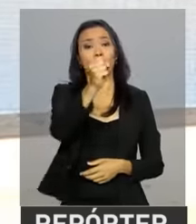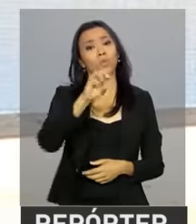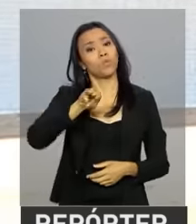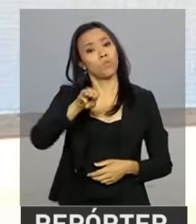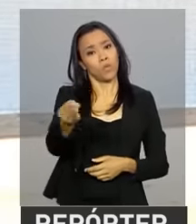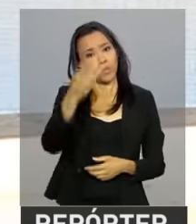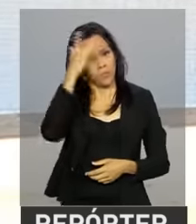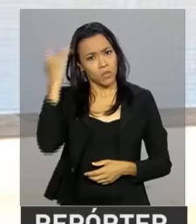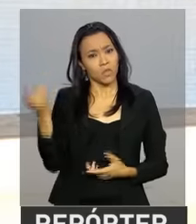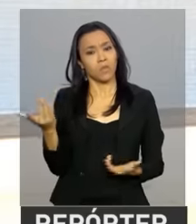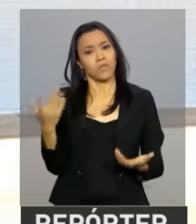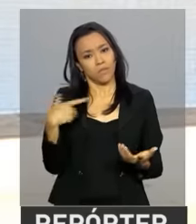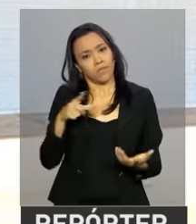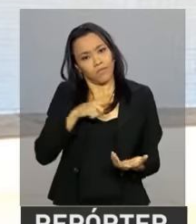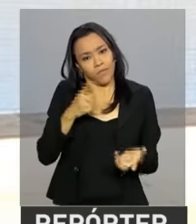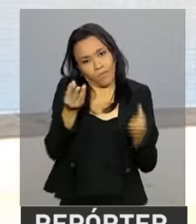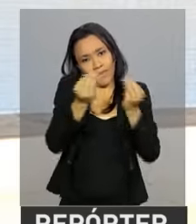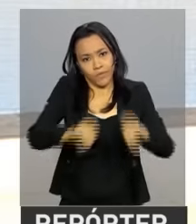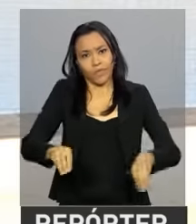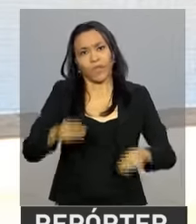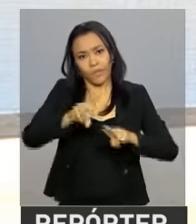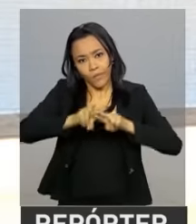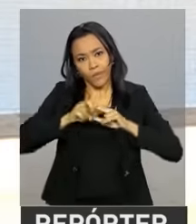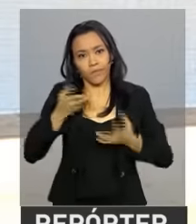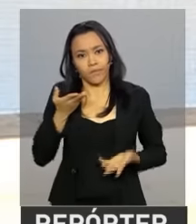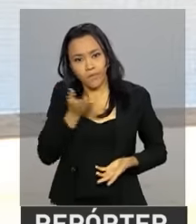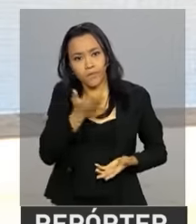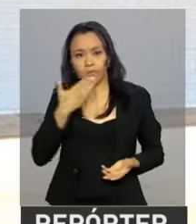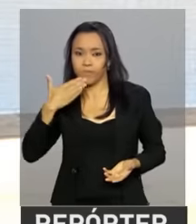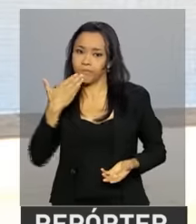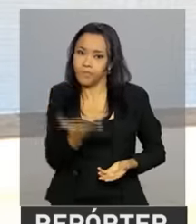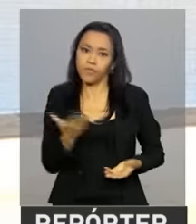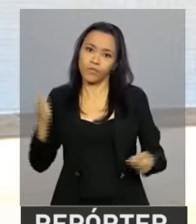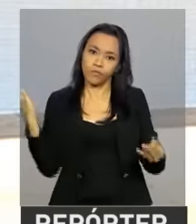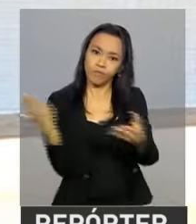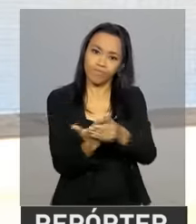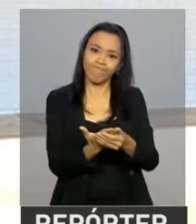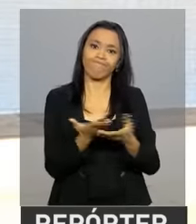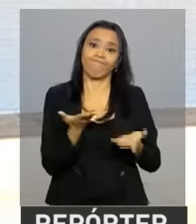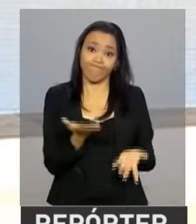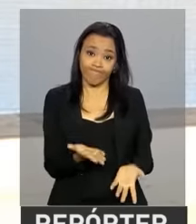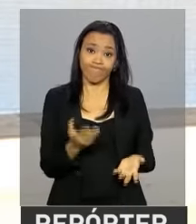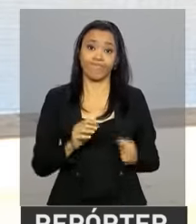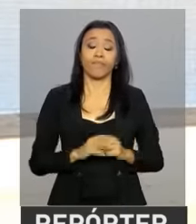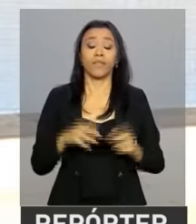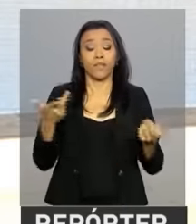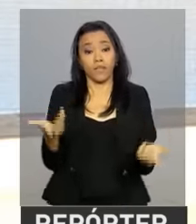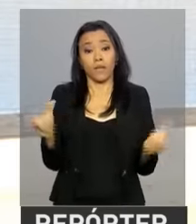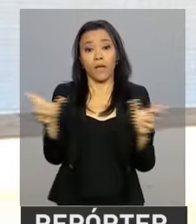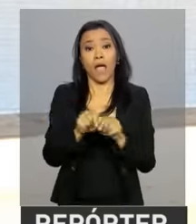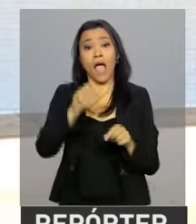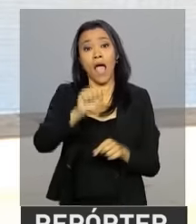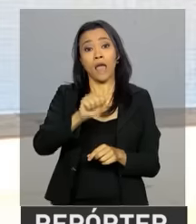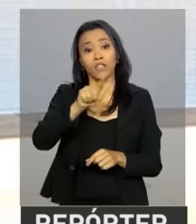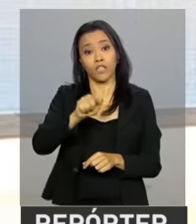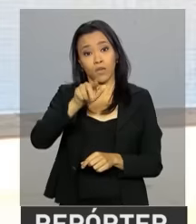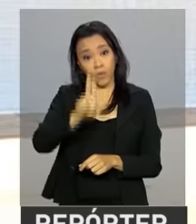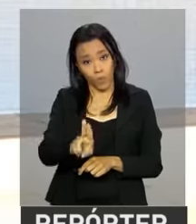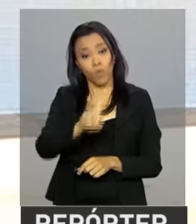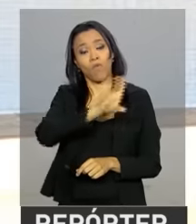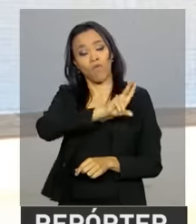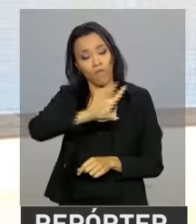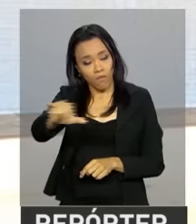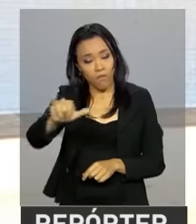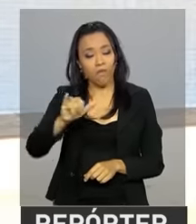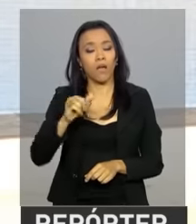e meio de estudantes que pretendem aí fazer esses exame a Advocacia Geral da União informou que vai atuar judicialmente